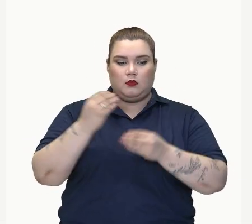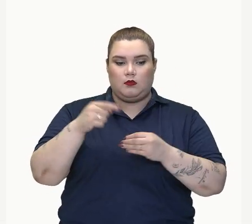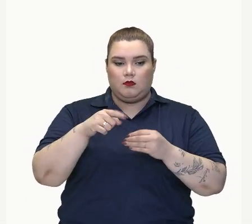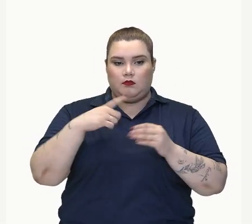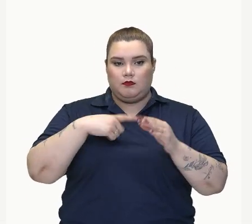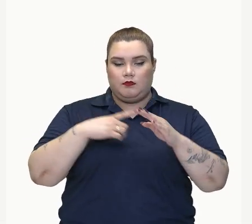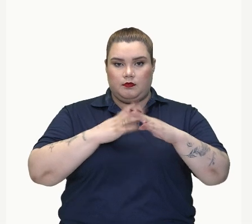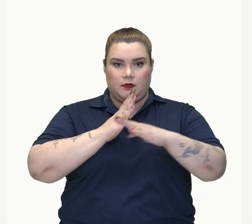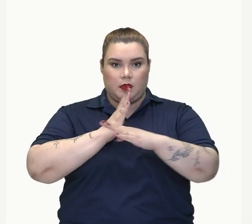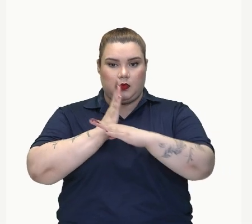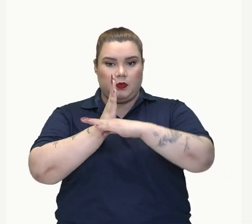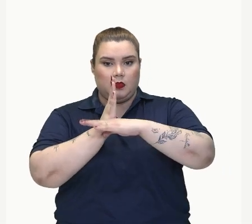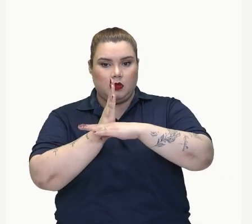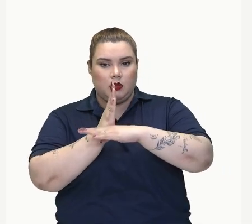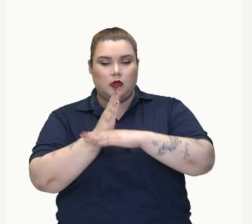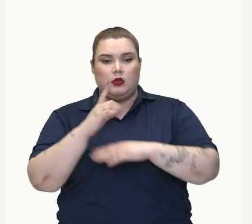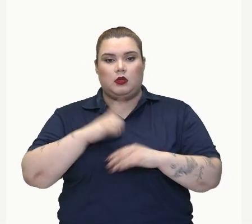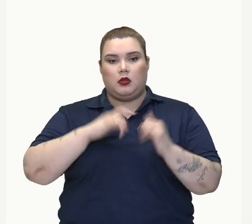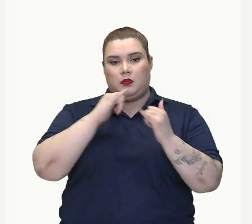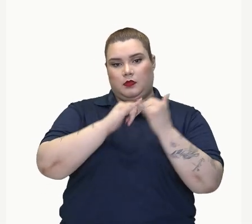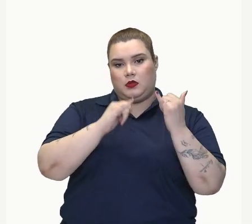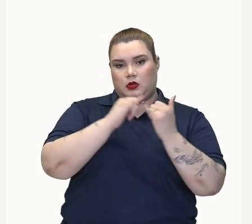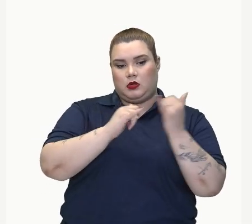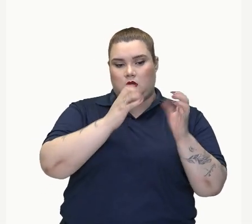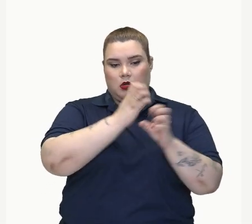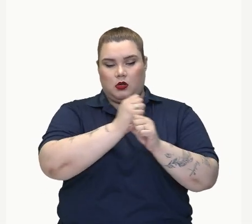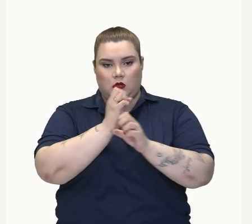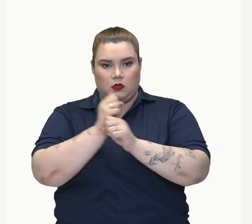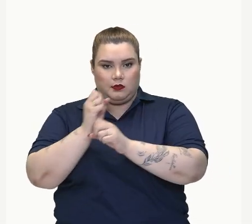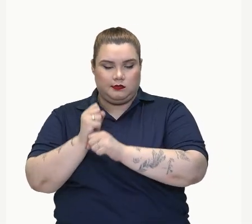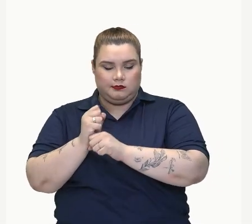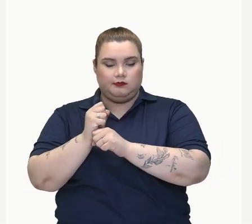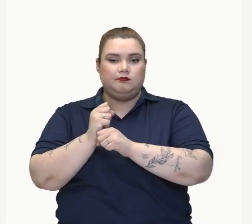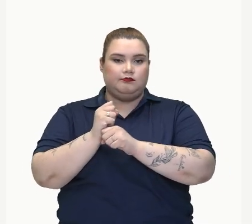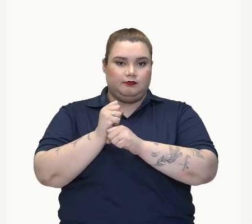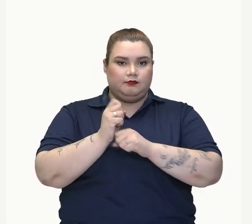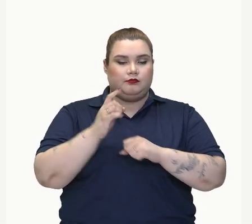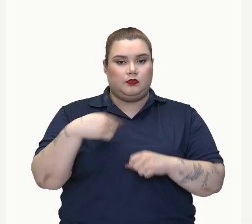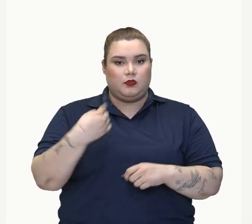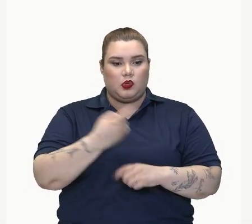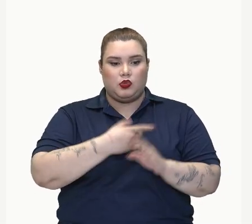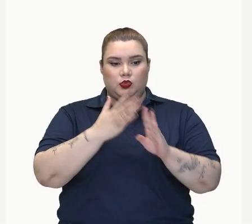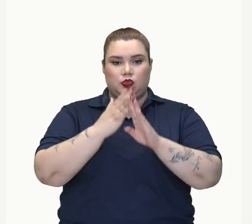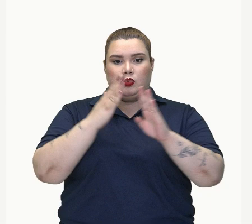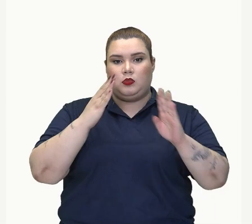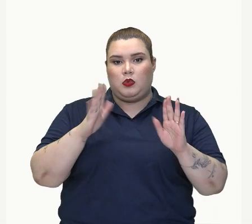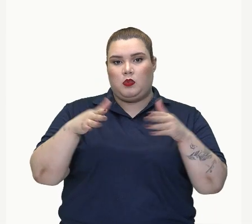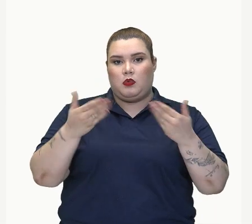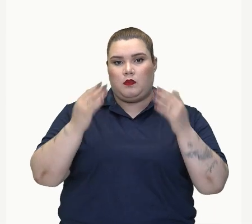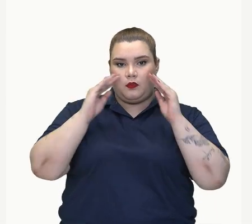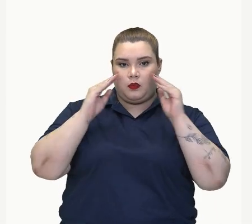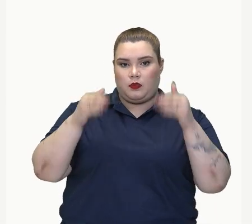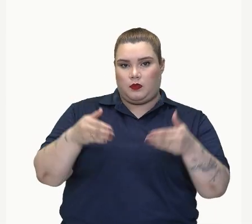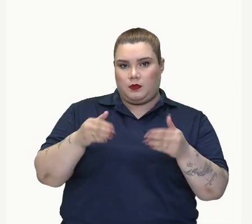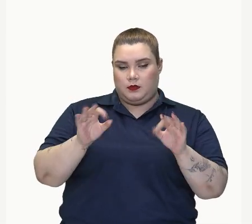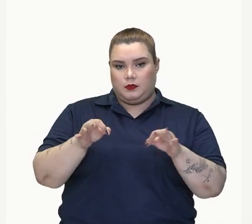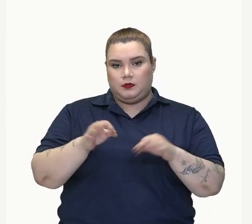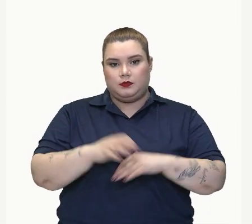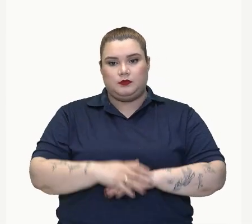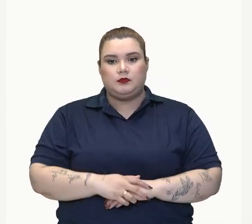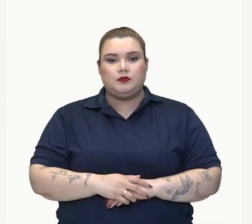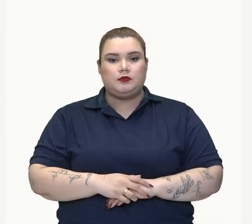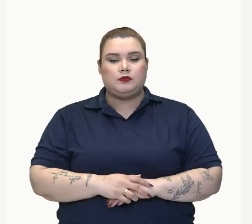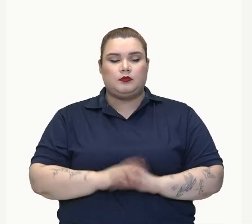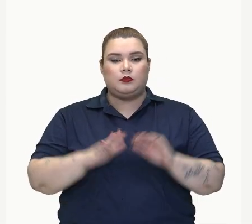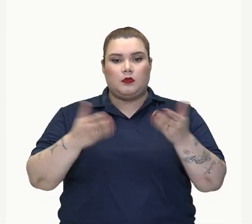bom? Vai ser semelhante aos cálculos que a gente vai fazer aqui para determinar, por exemplo, o foco, tá bom?